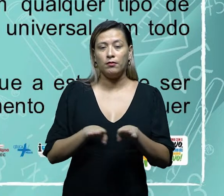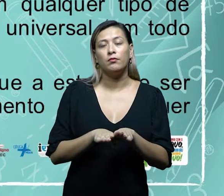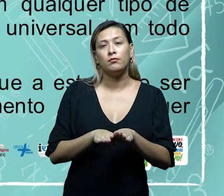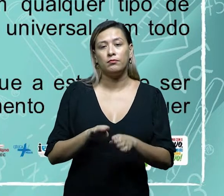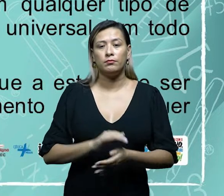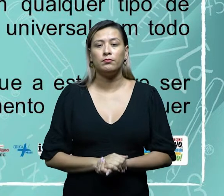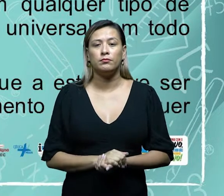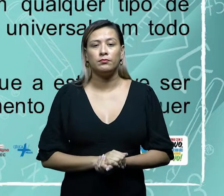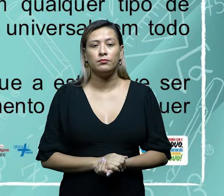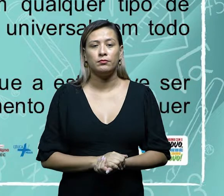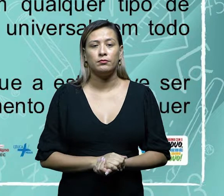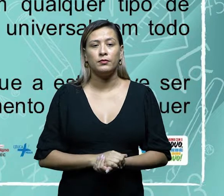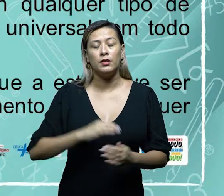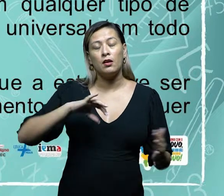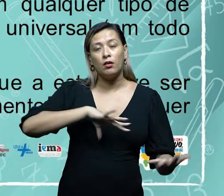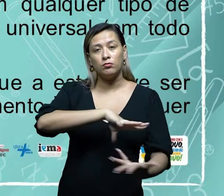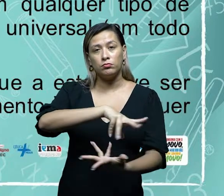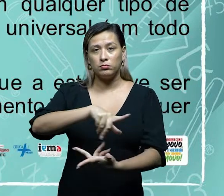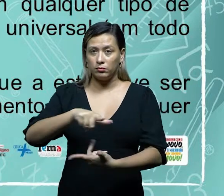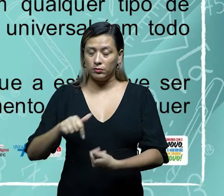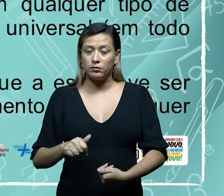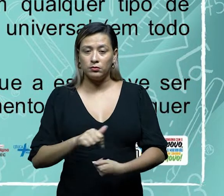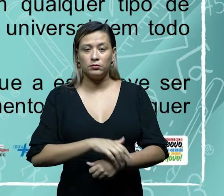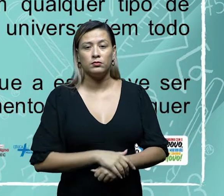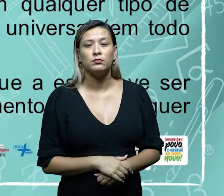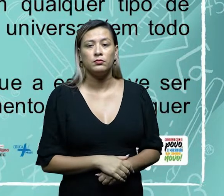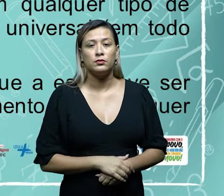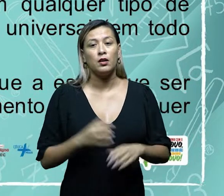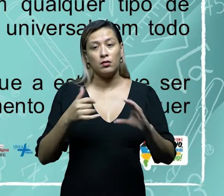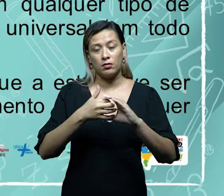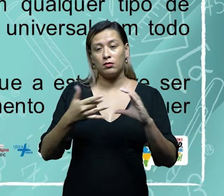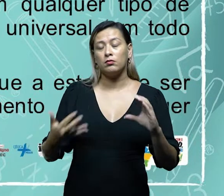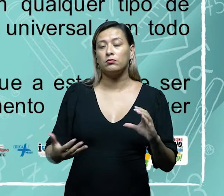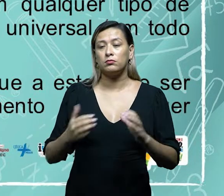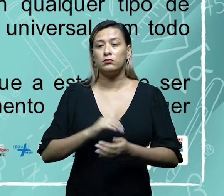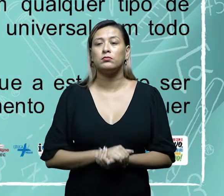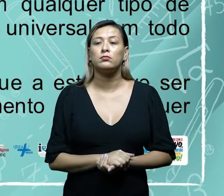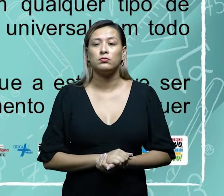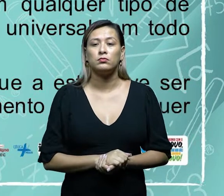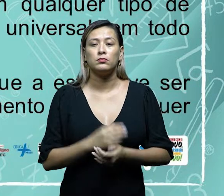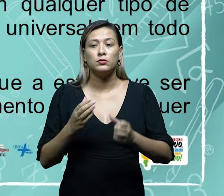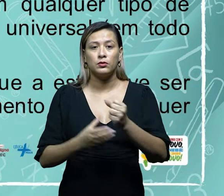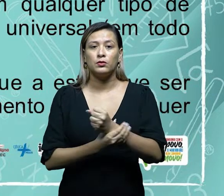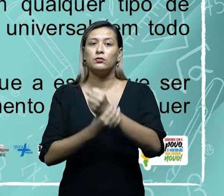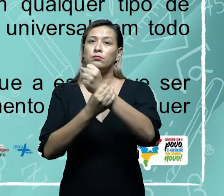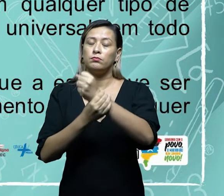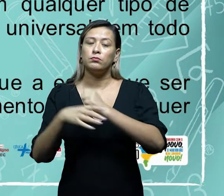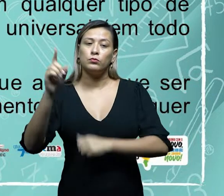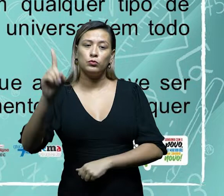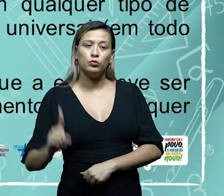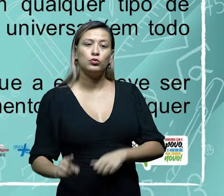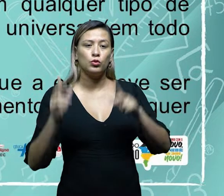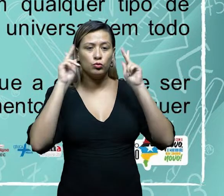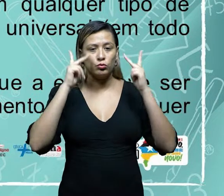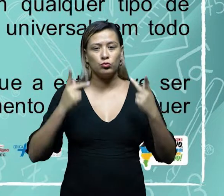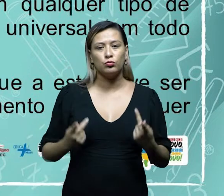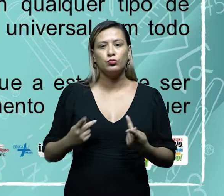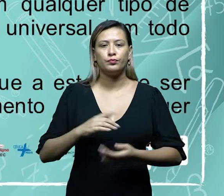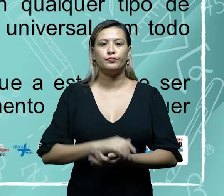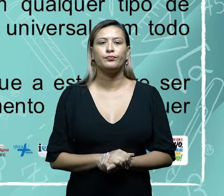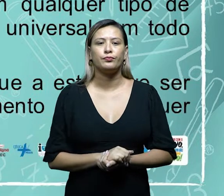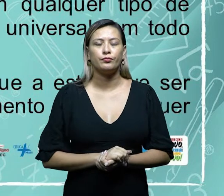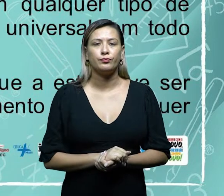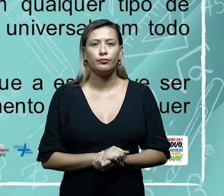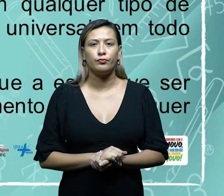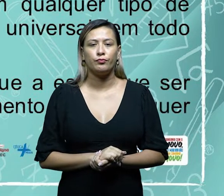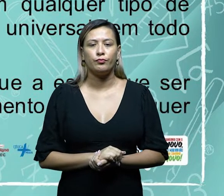da característica da universalidade. Essa característica, né, ela garante que os direitos humanos englobem